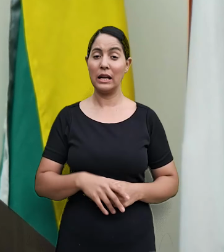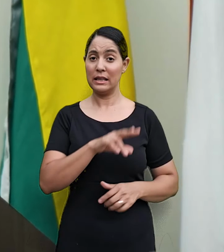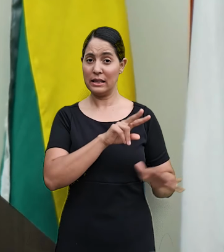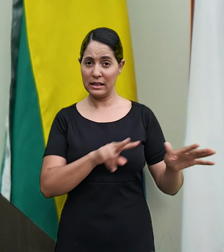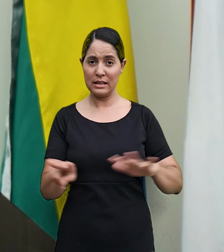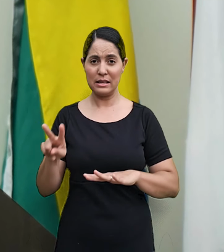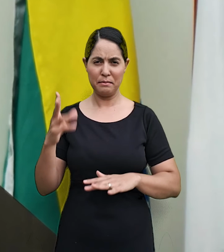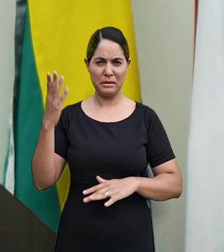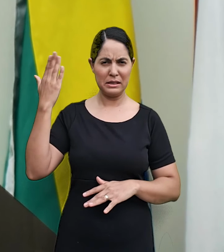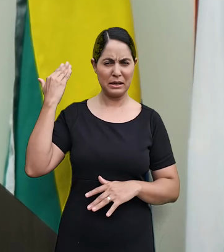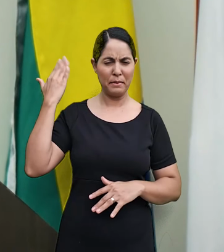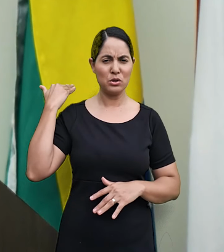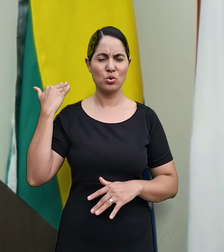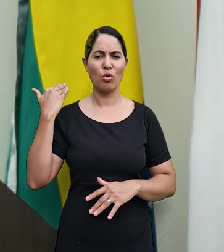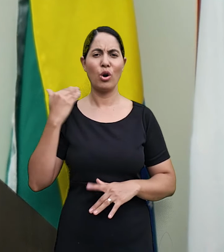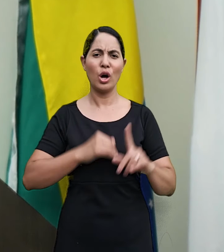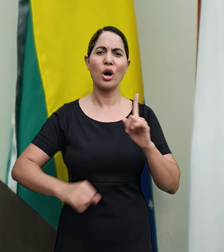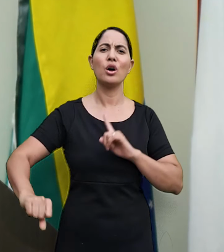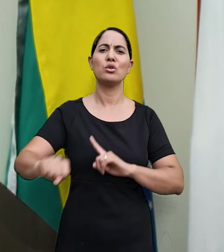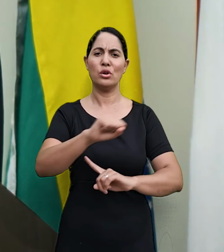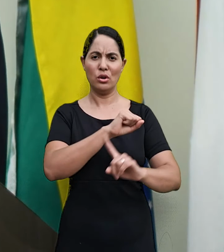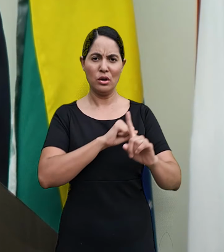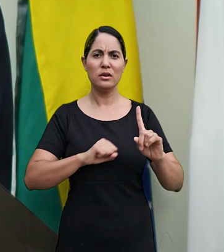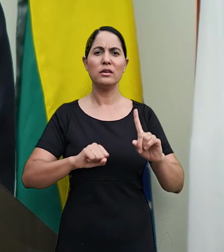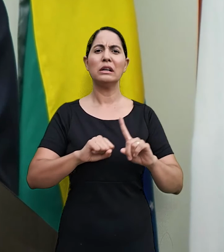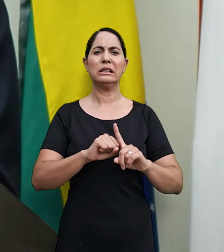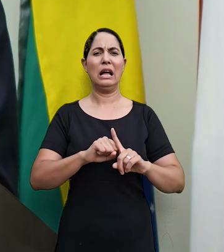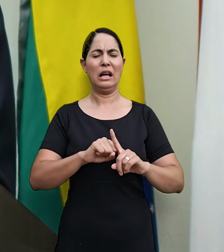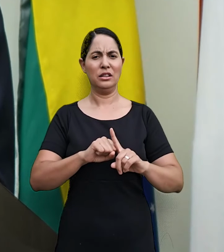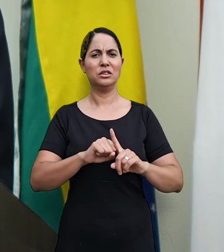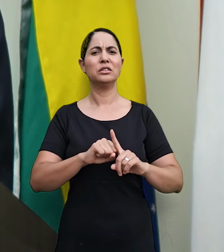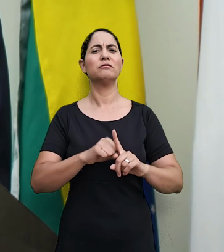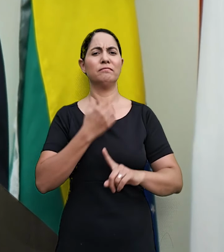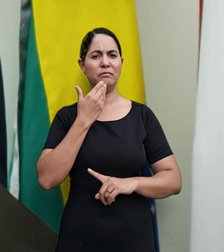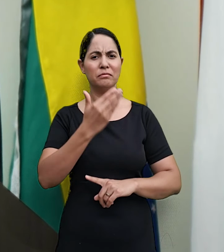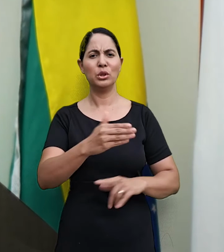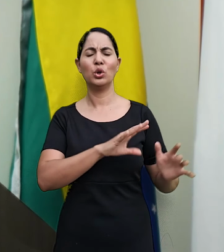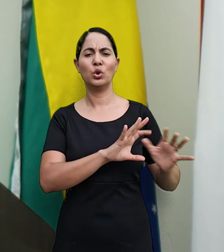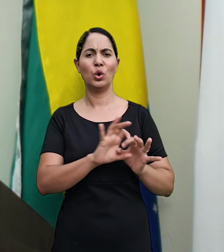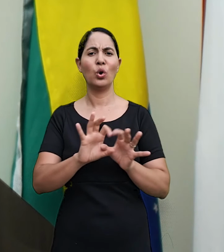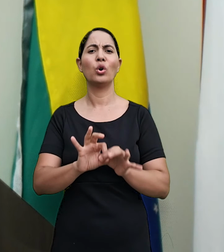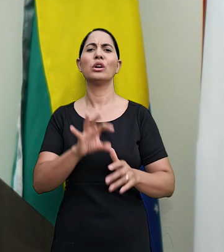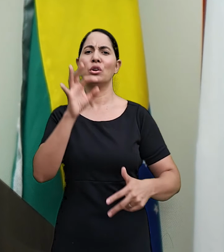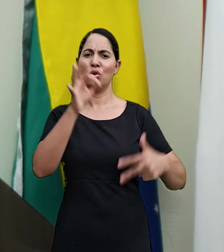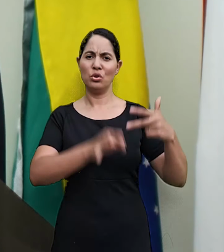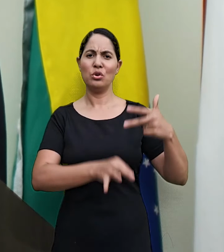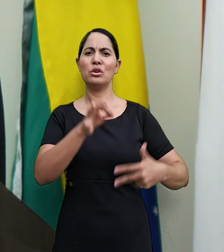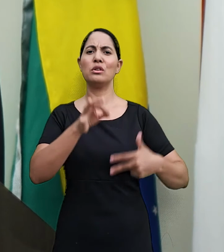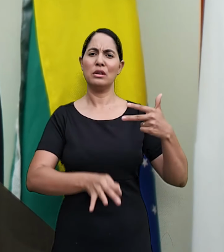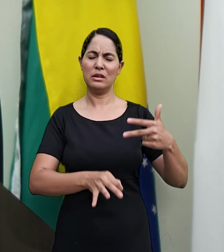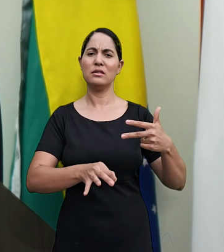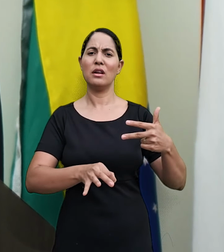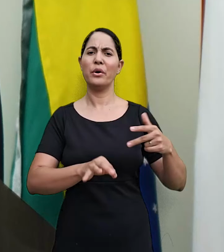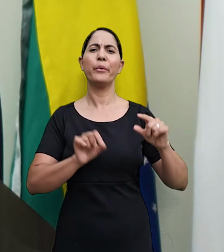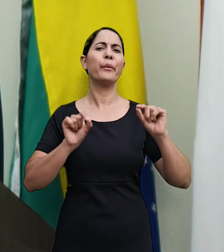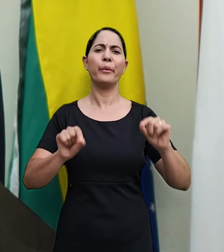últimas semanas, a sociedade tem cobrado do sistema de justiça